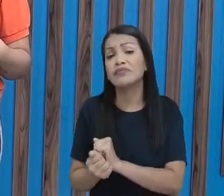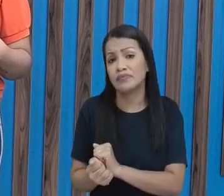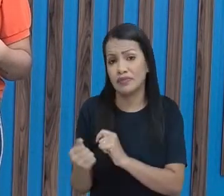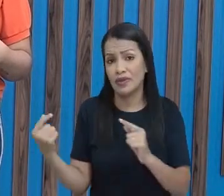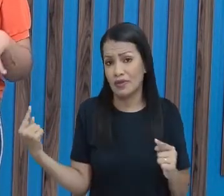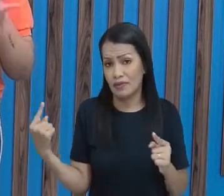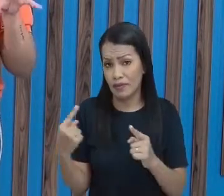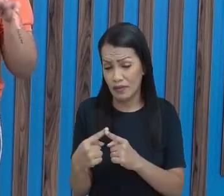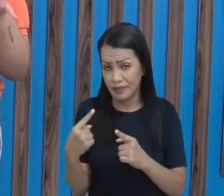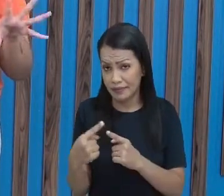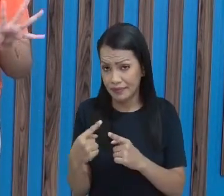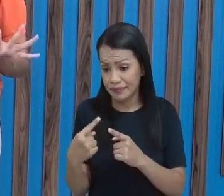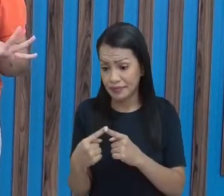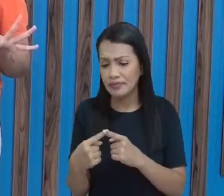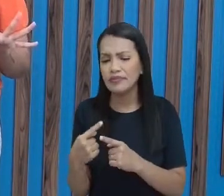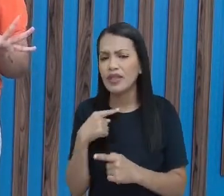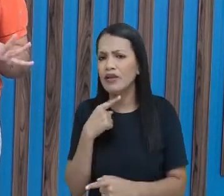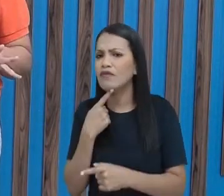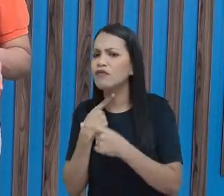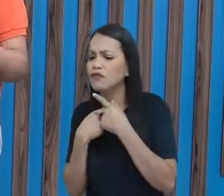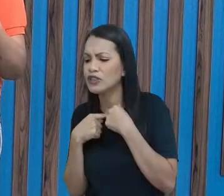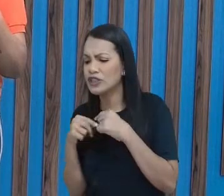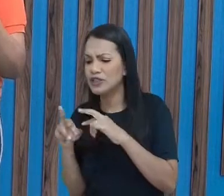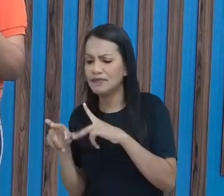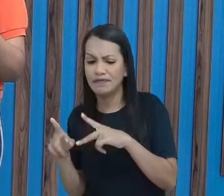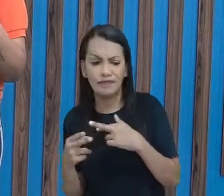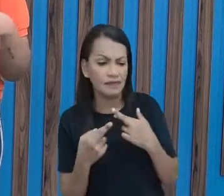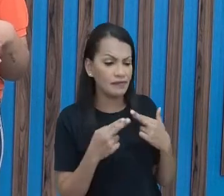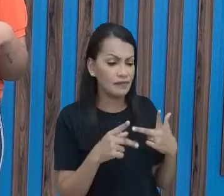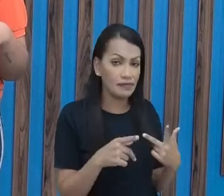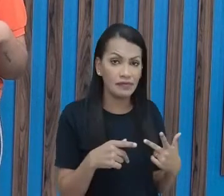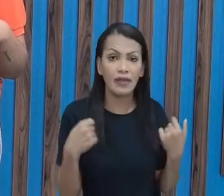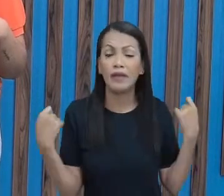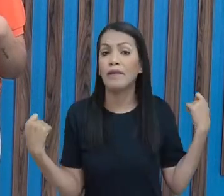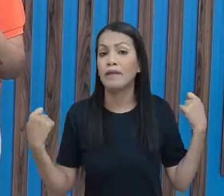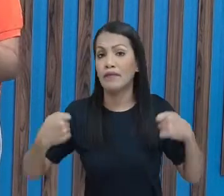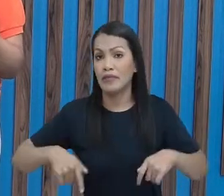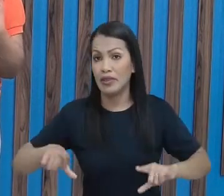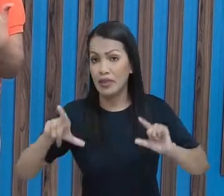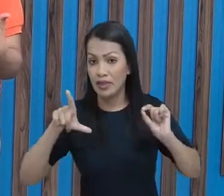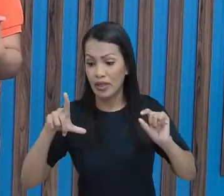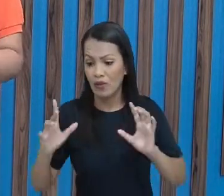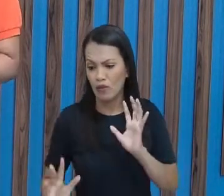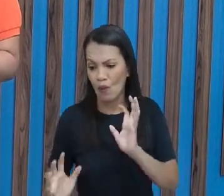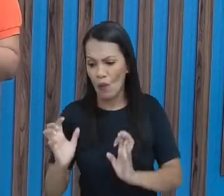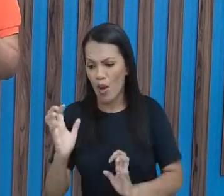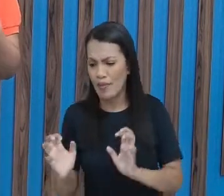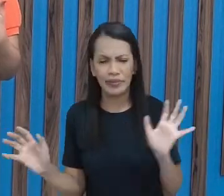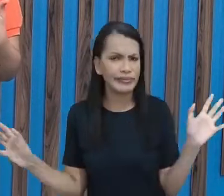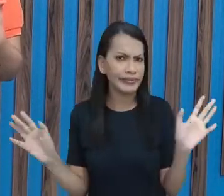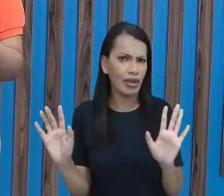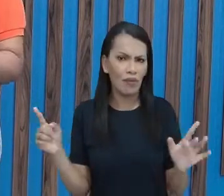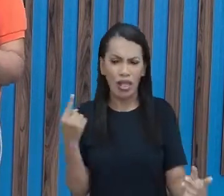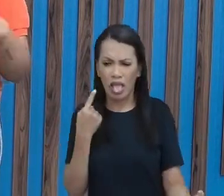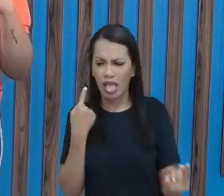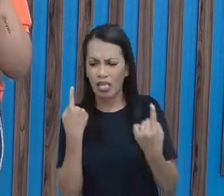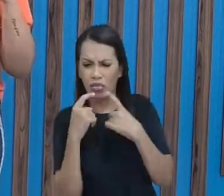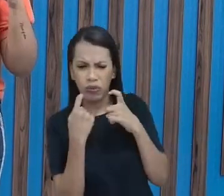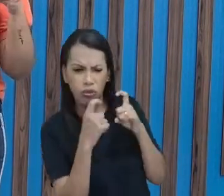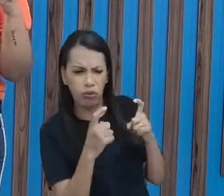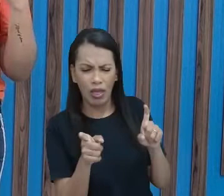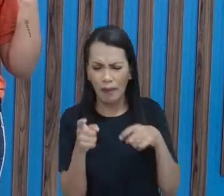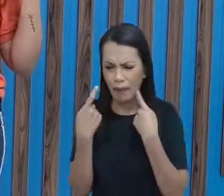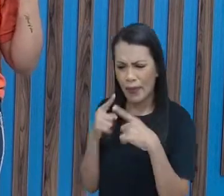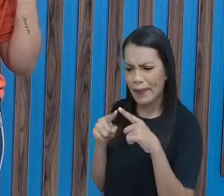causa disso, tá certo? Quase toda narrativa vai ter um conflito. Ele não precisa necessariamente ser uma briga, ser uma discussão. Ele pode